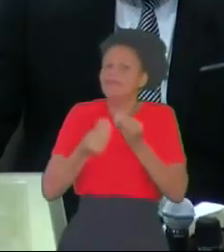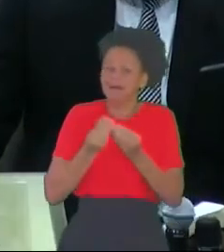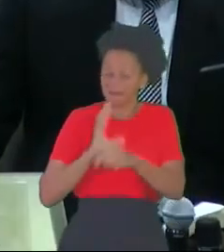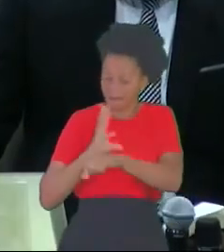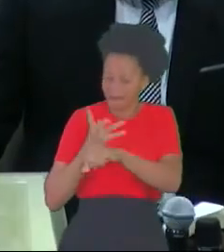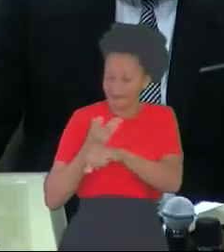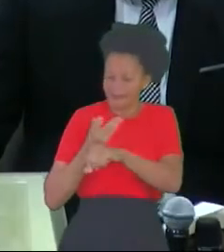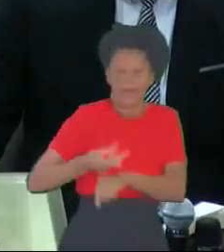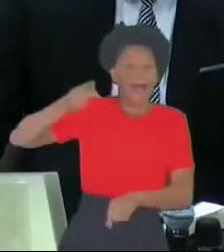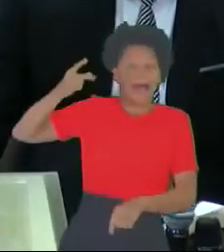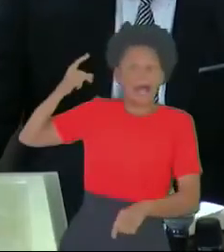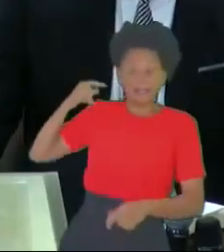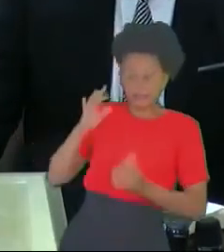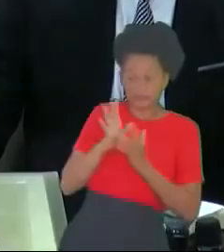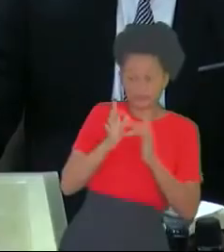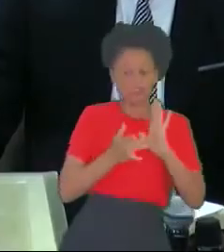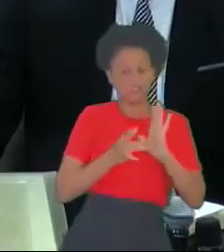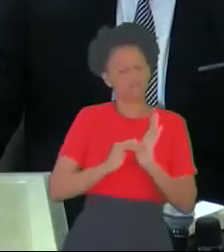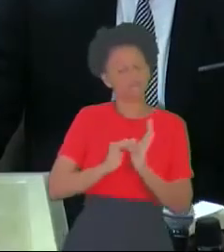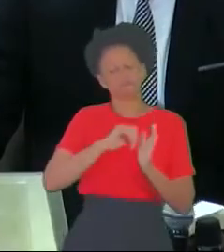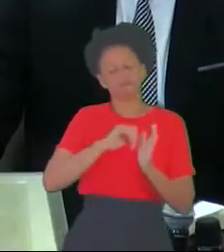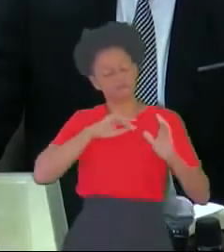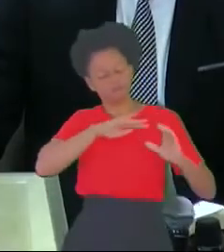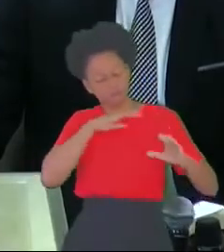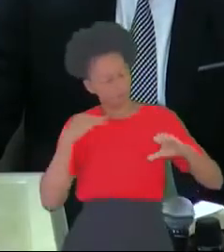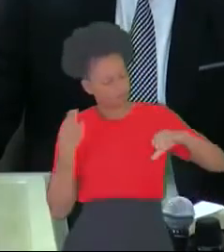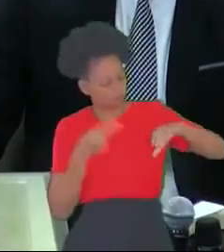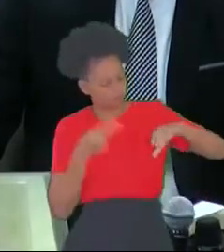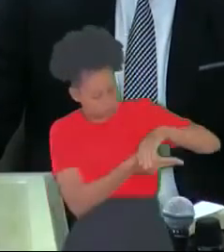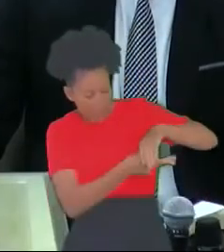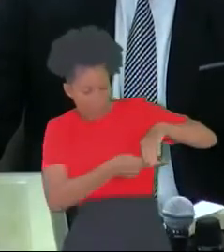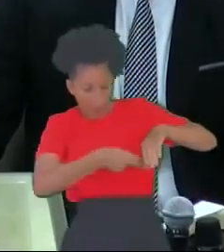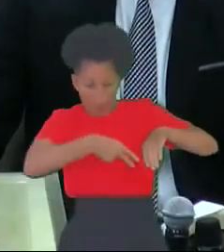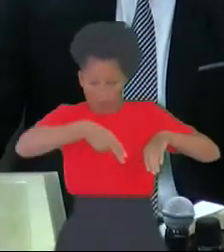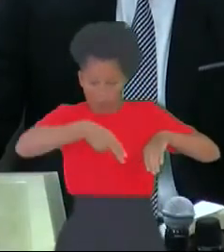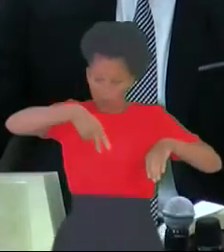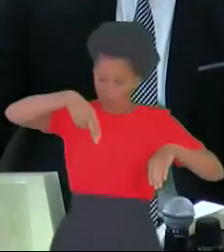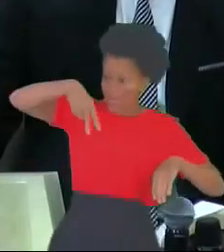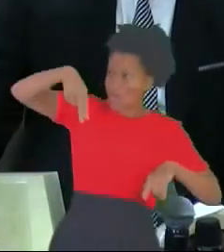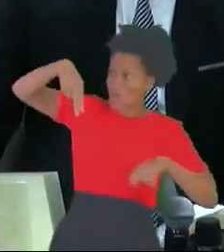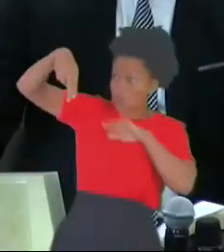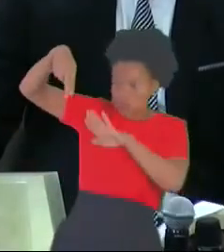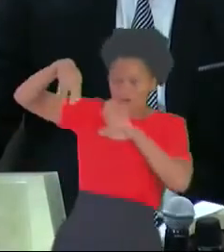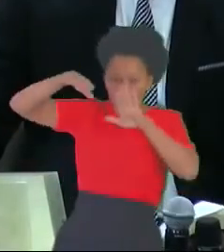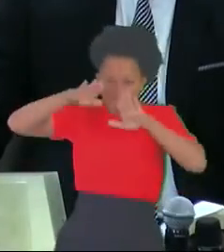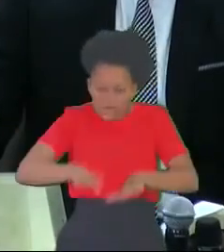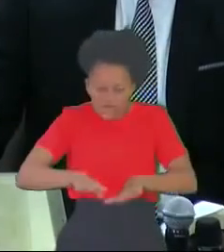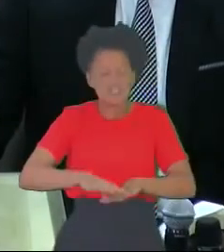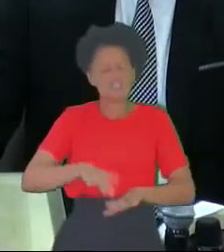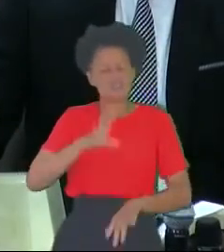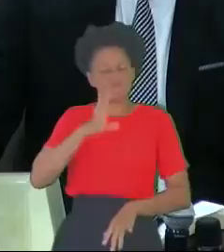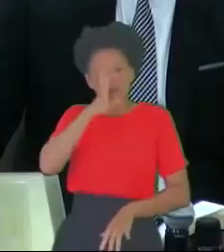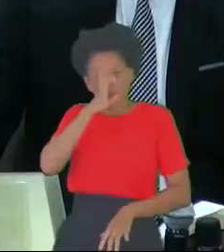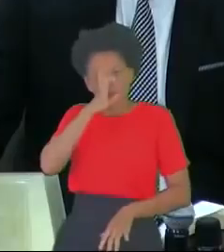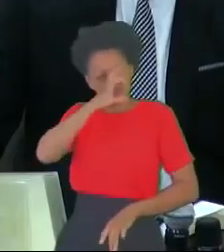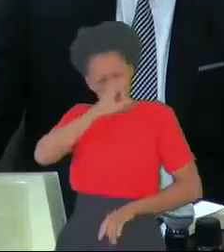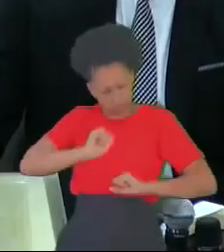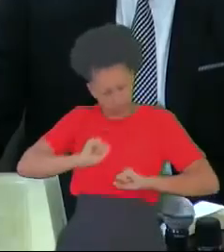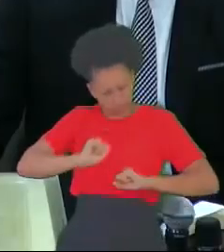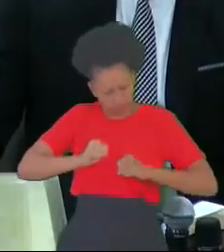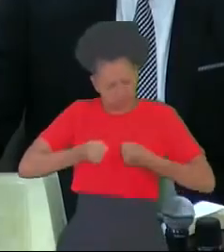A Bíblia diz que perseveravam. Depois do batismo no Espírito Santo, perseveravam na